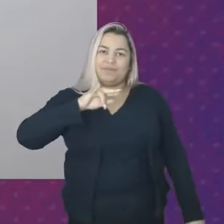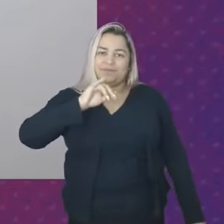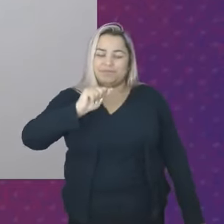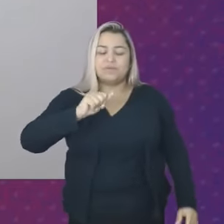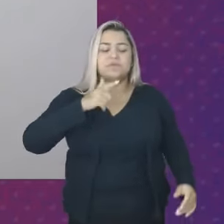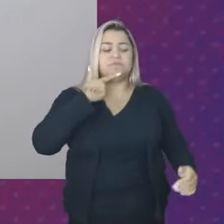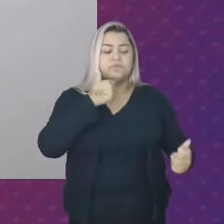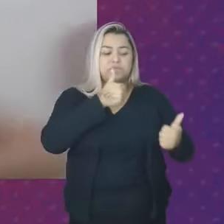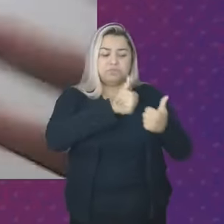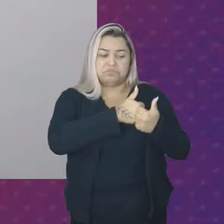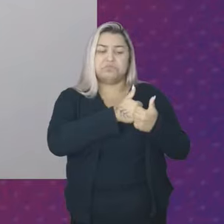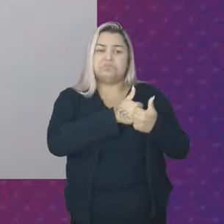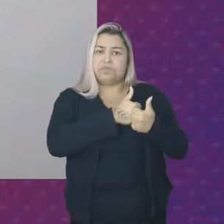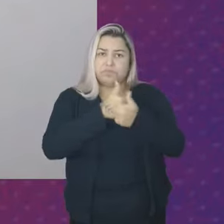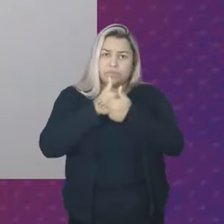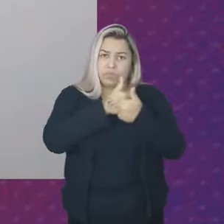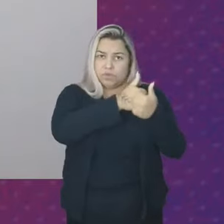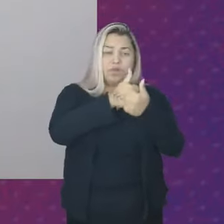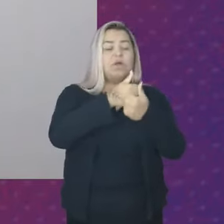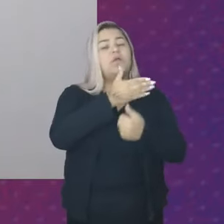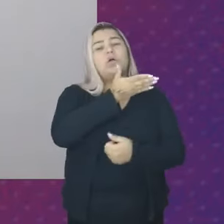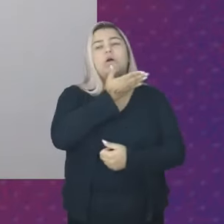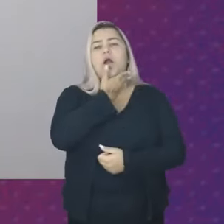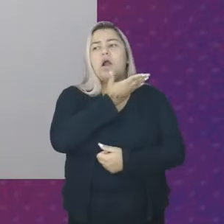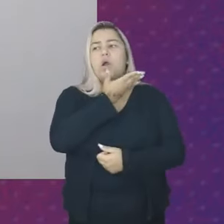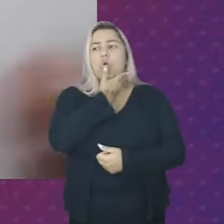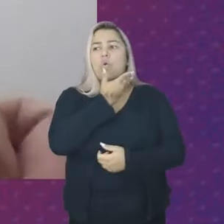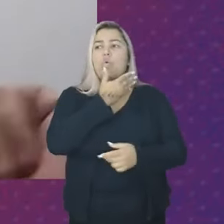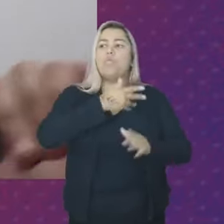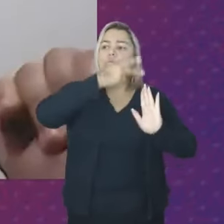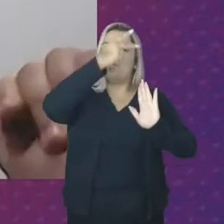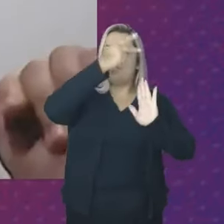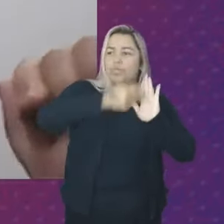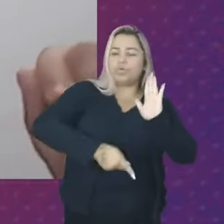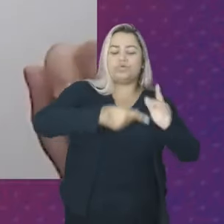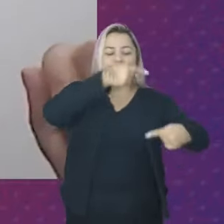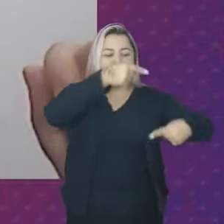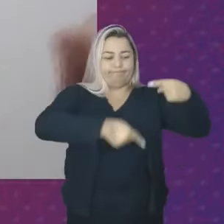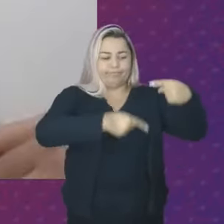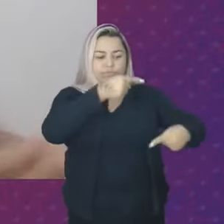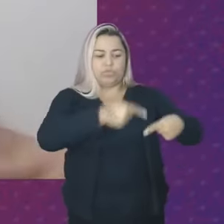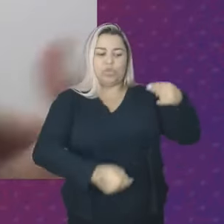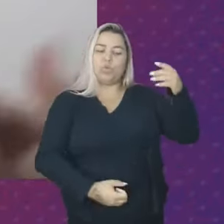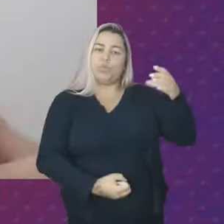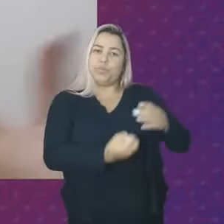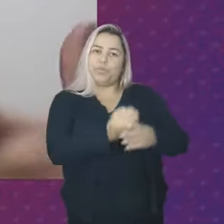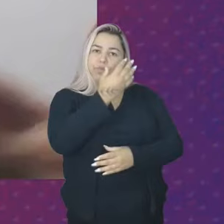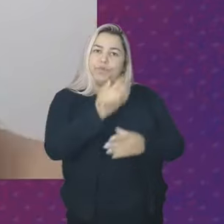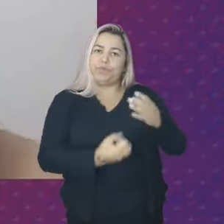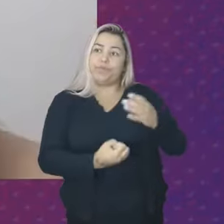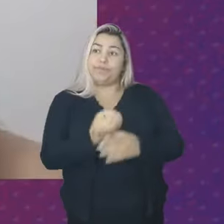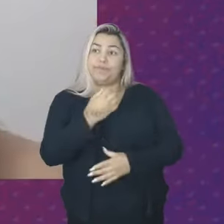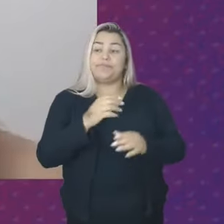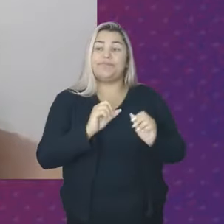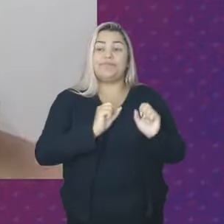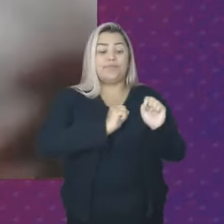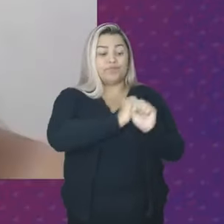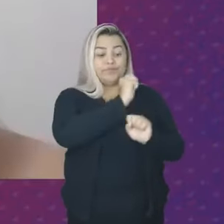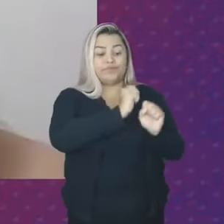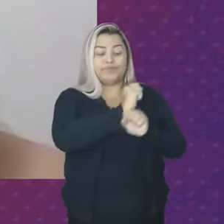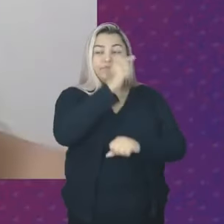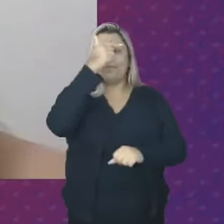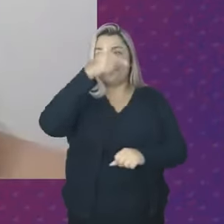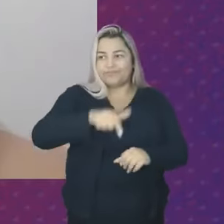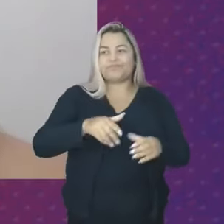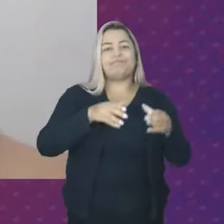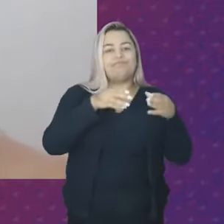suas agendas e que vai dar voz ao projeto político que vocês estão construindo. E aí, essa seria a equipe